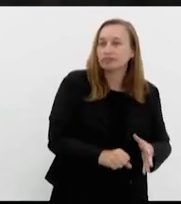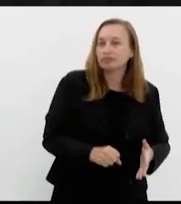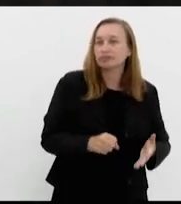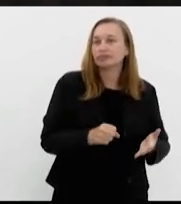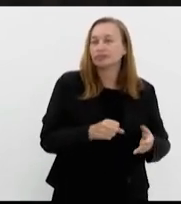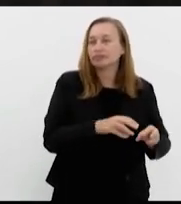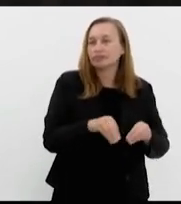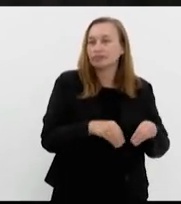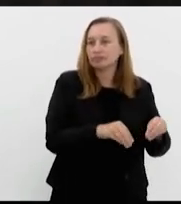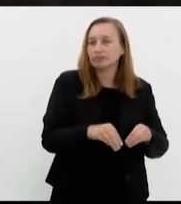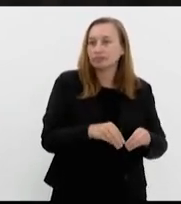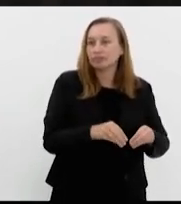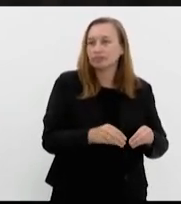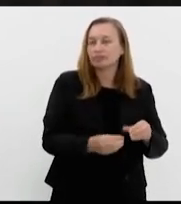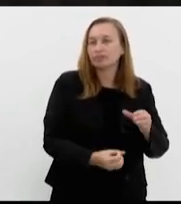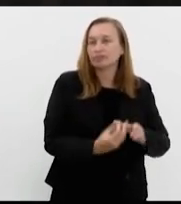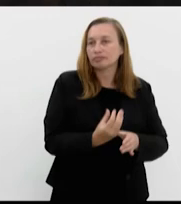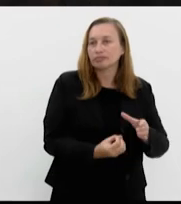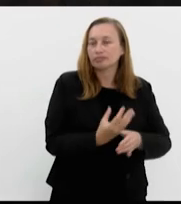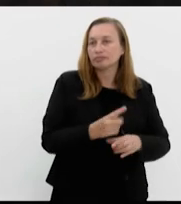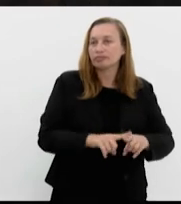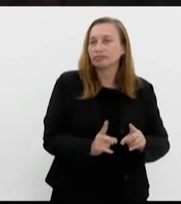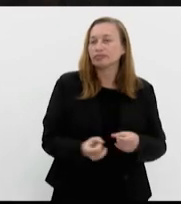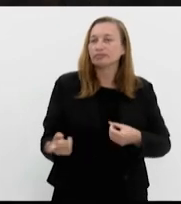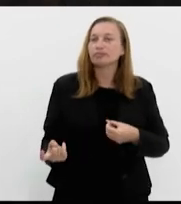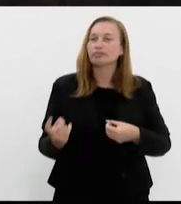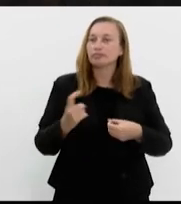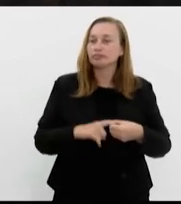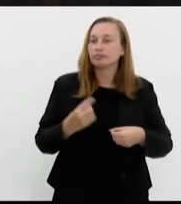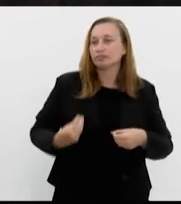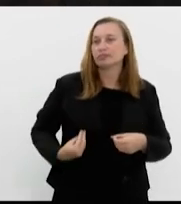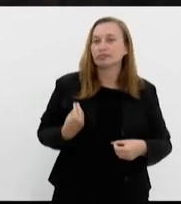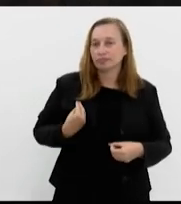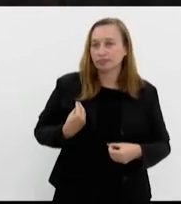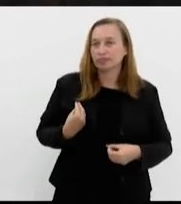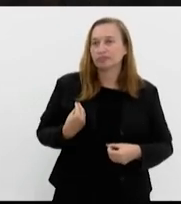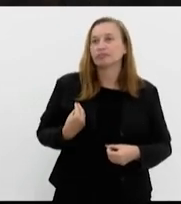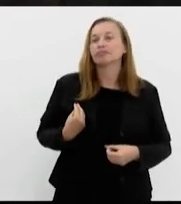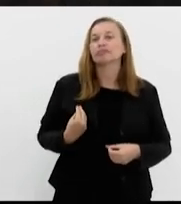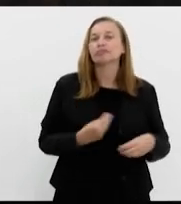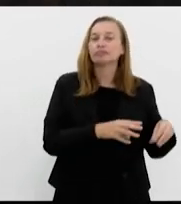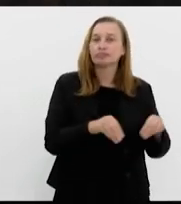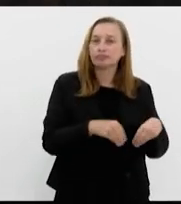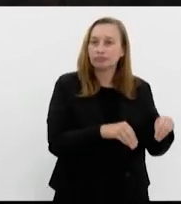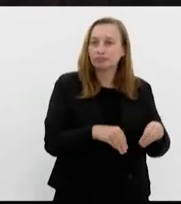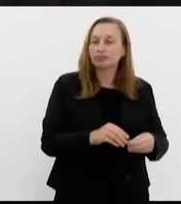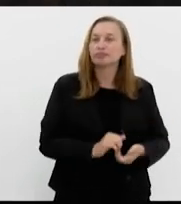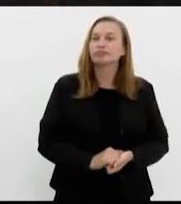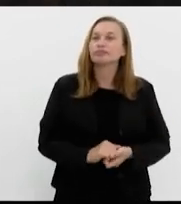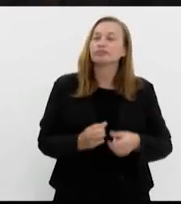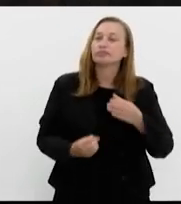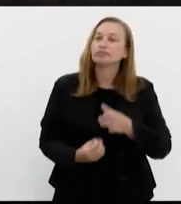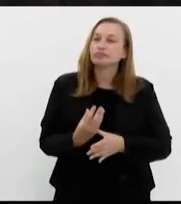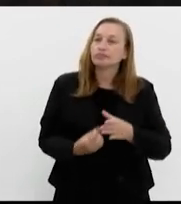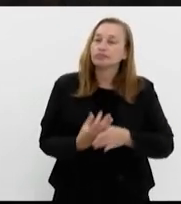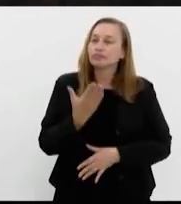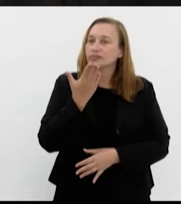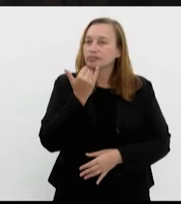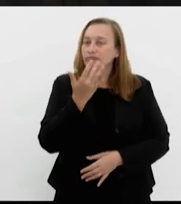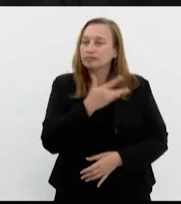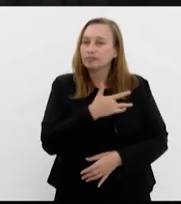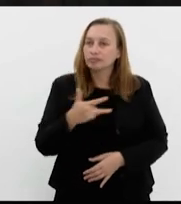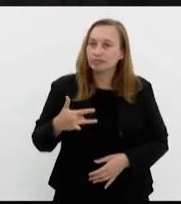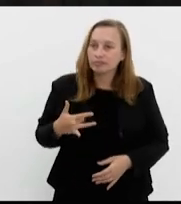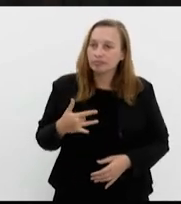mas, sobretudo, à retomada à vida nessas terras, com produção de comida